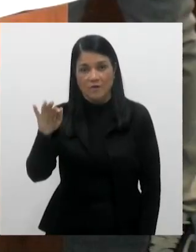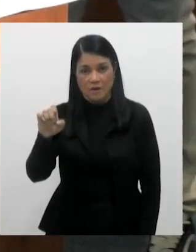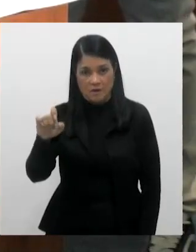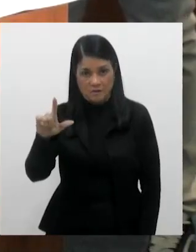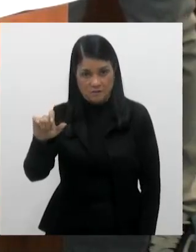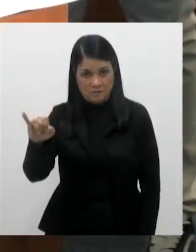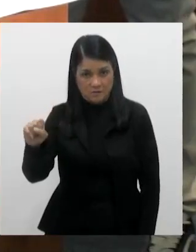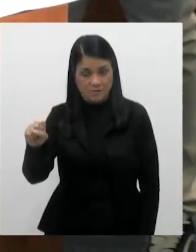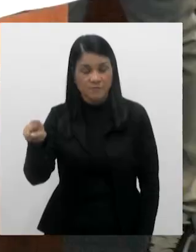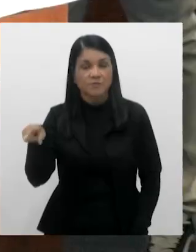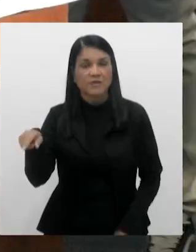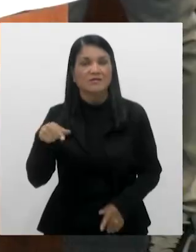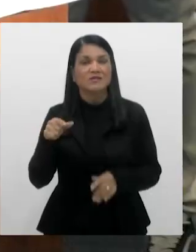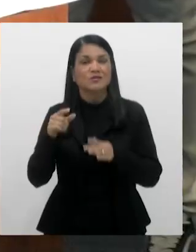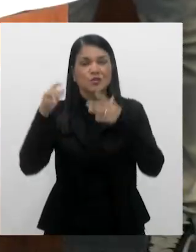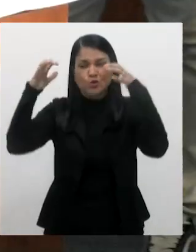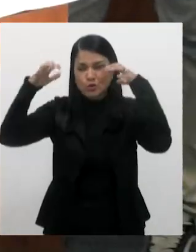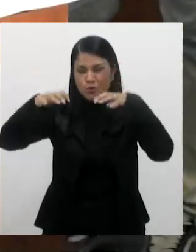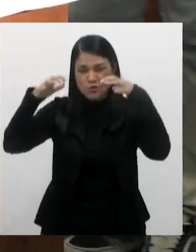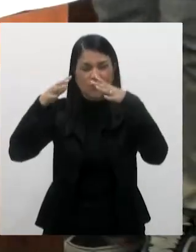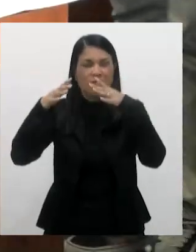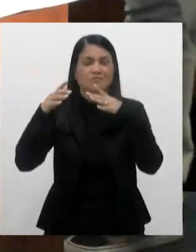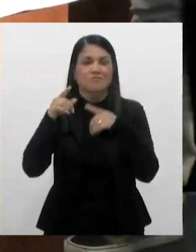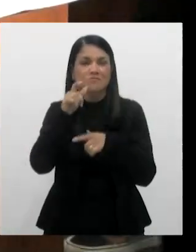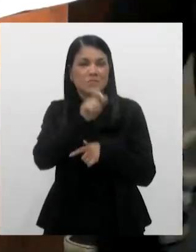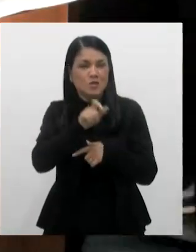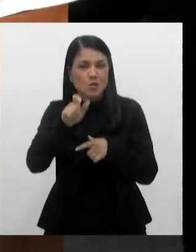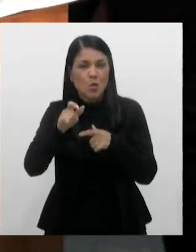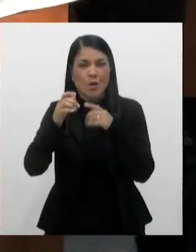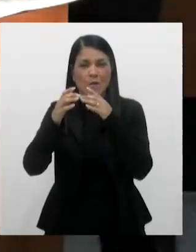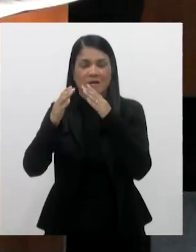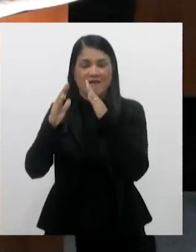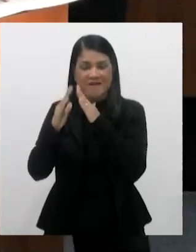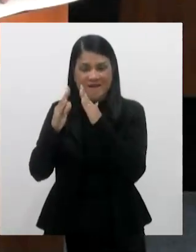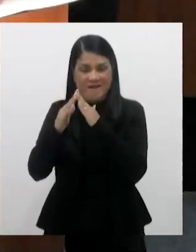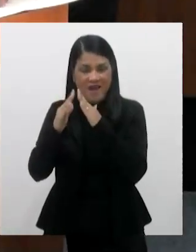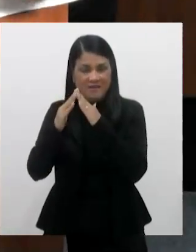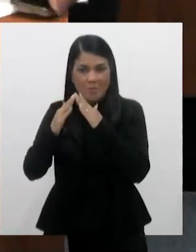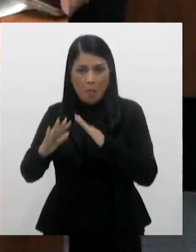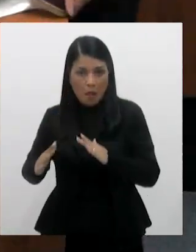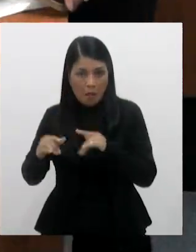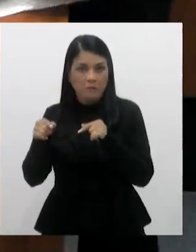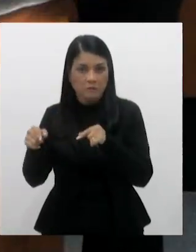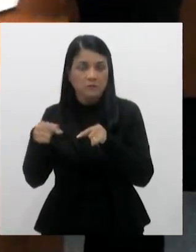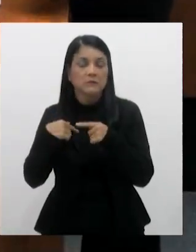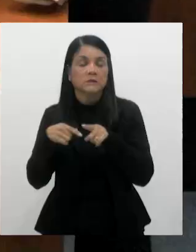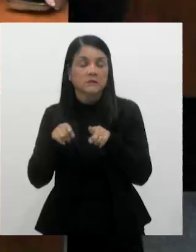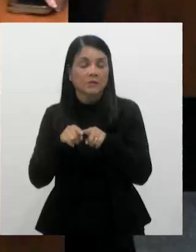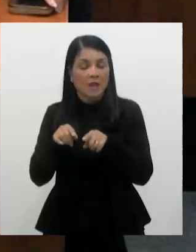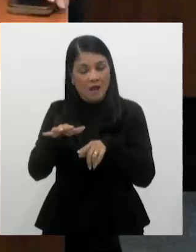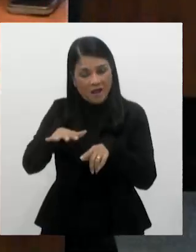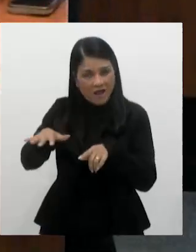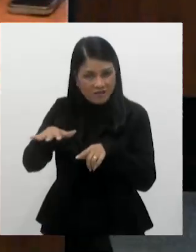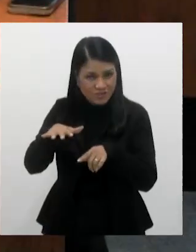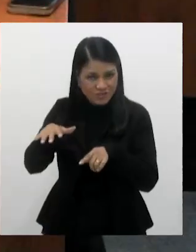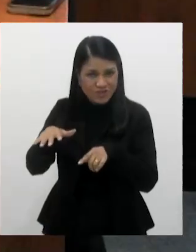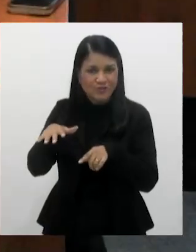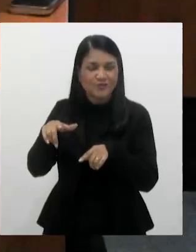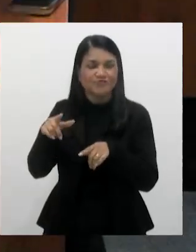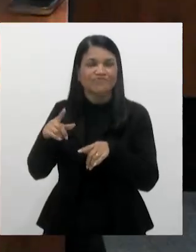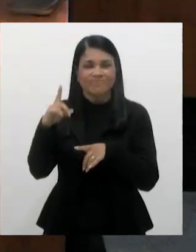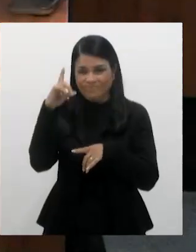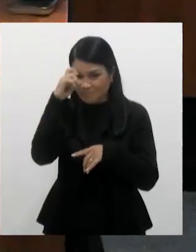pessoas estão desabrigadas ali na região, toda, na verdade, a região, mas especialmente, e dizer que nós estamos trabalhando juntamente com